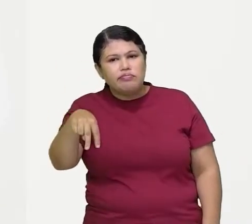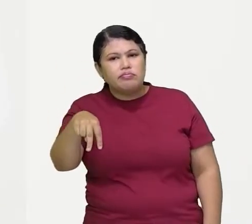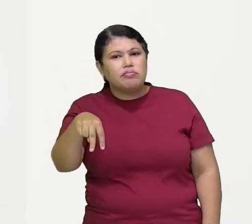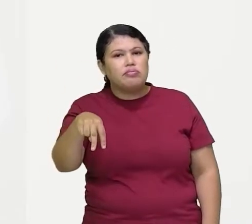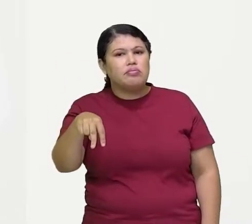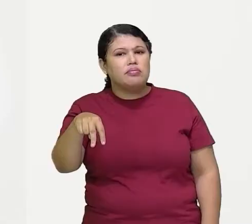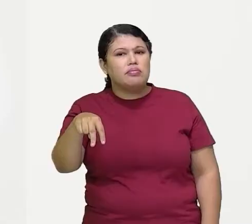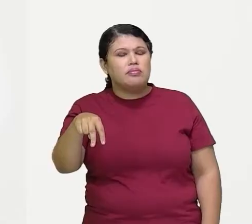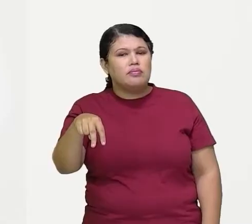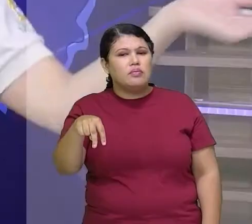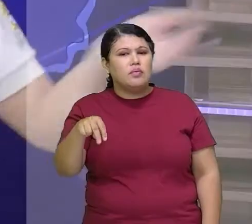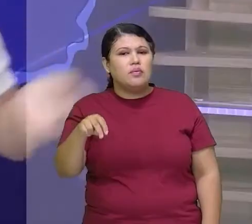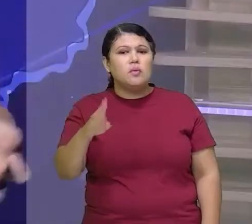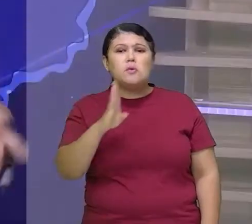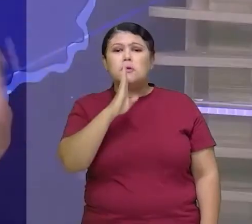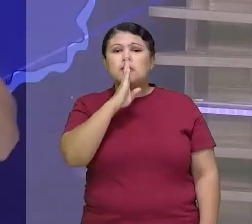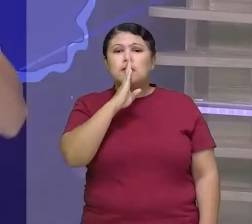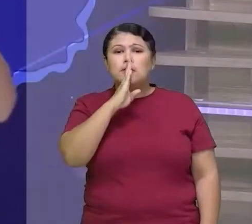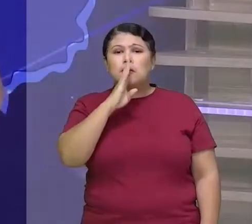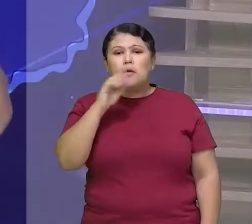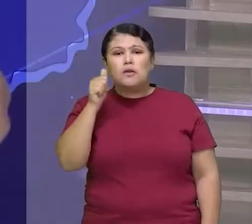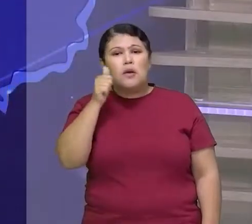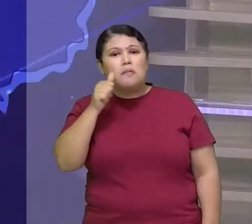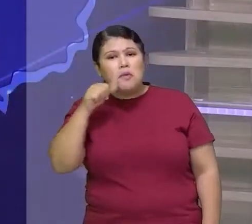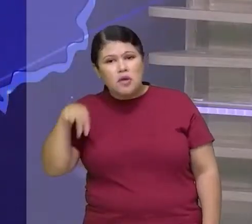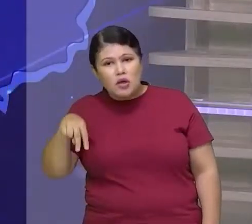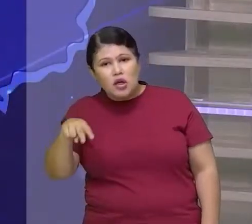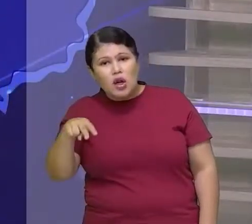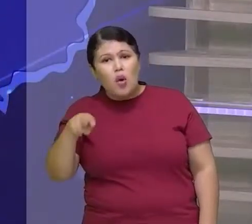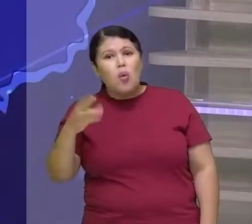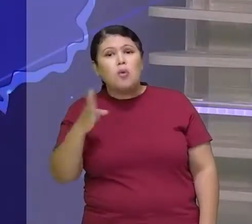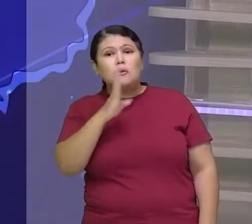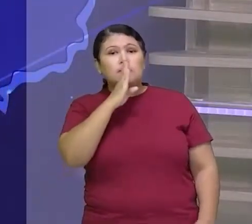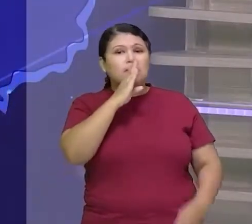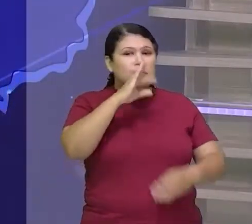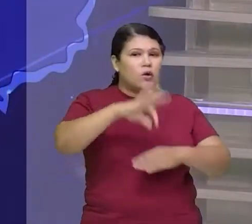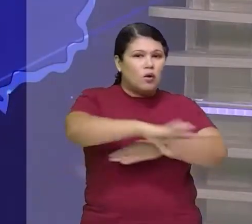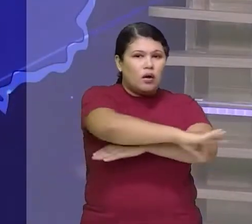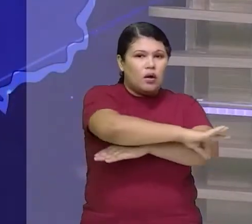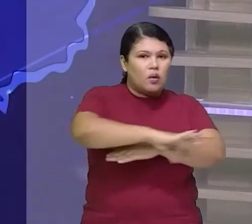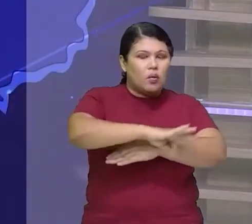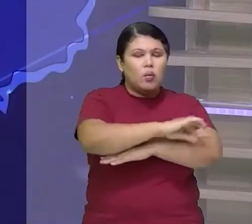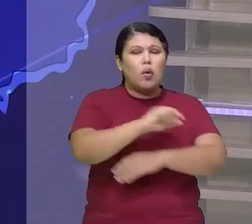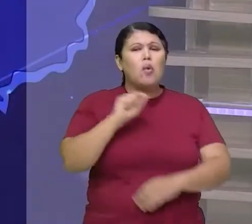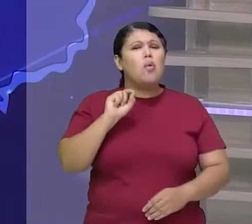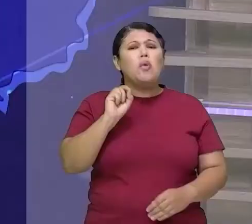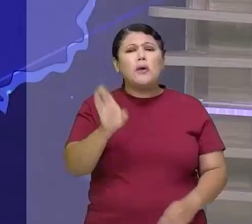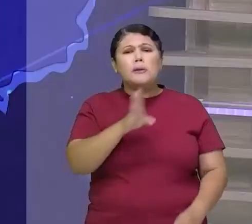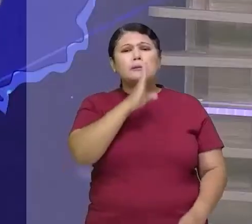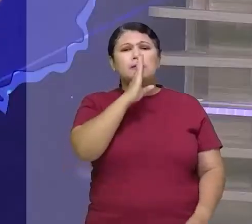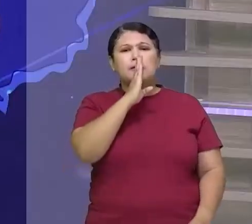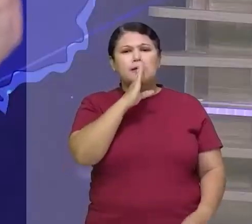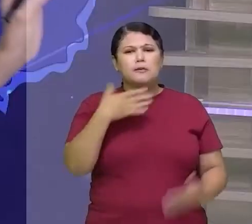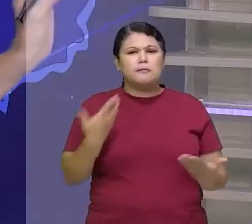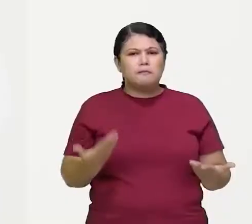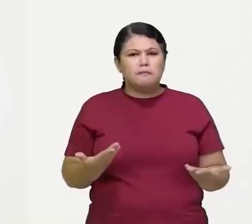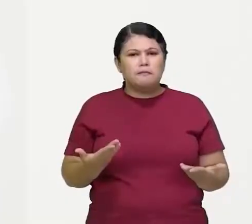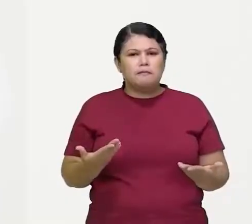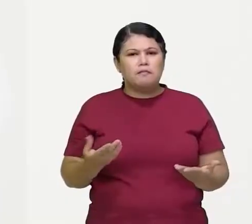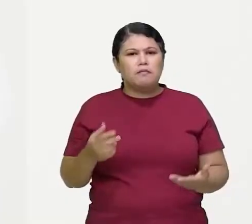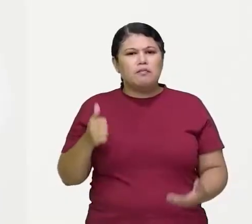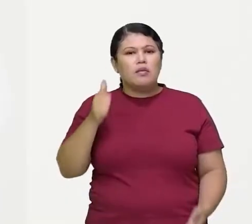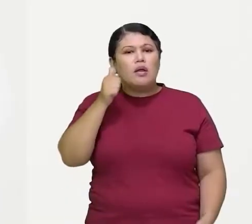Ana? A rua ou a Ana? E o que estava silenciosa na primeira? Vamos lá?